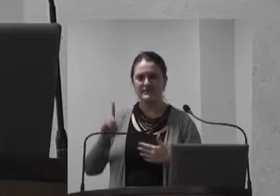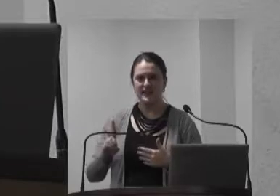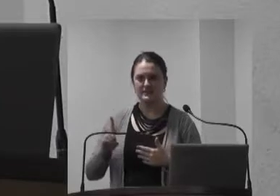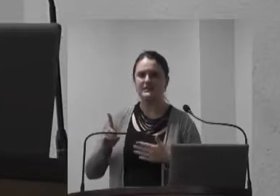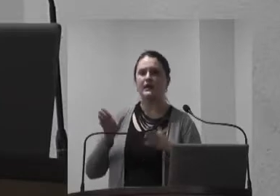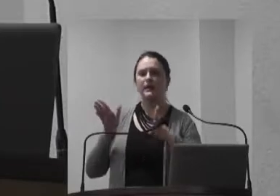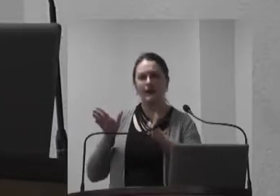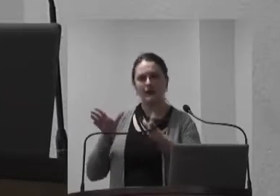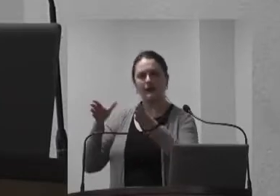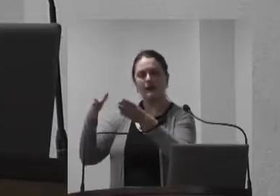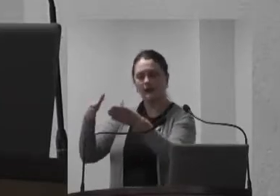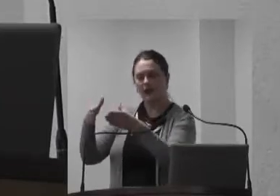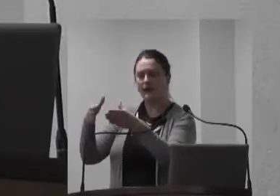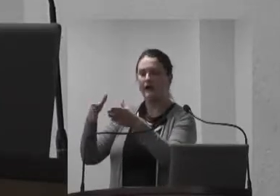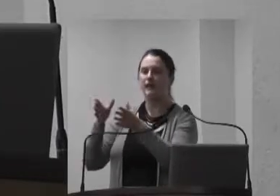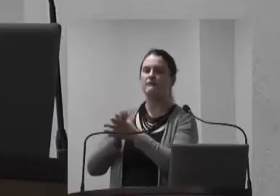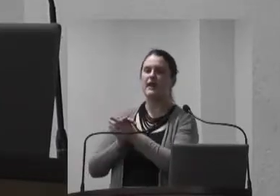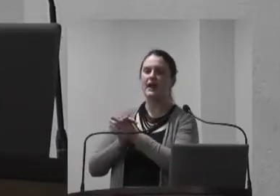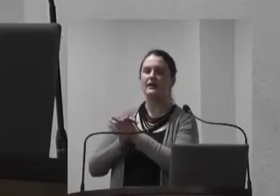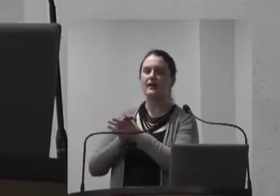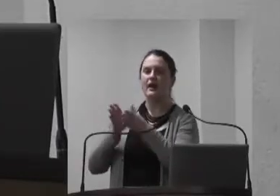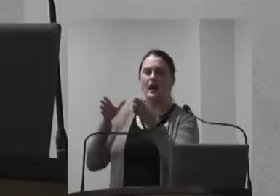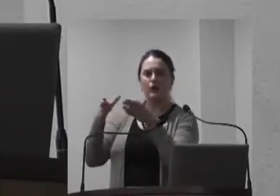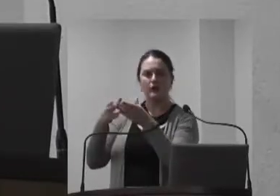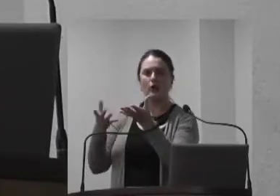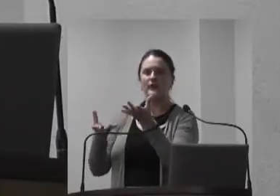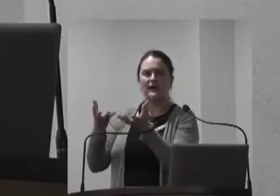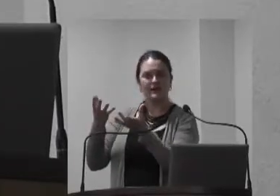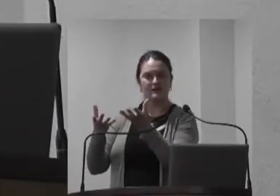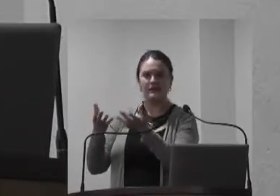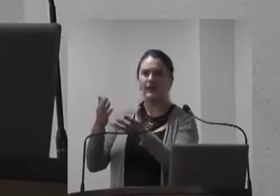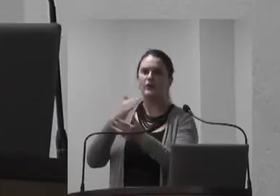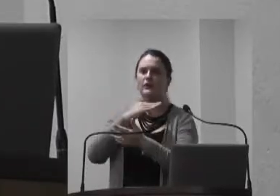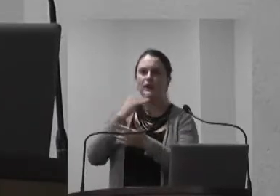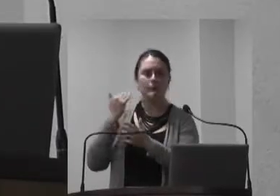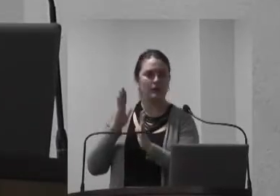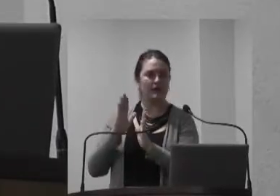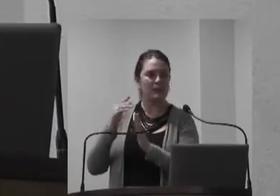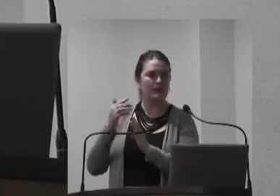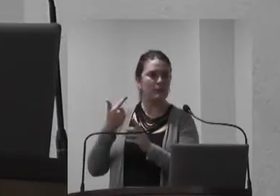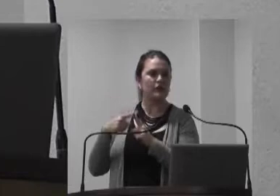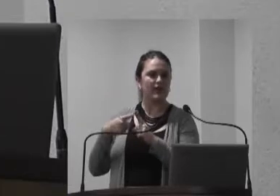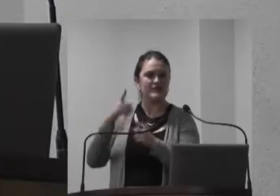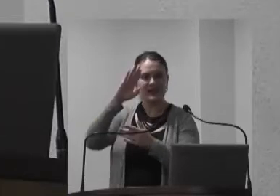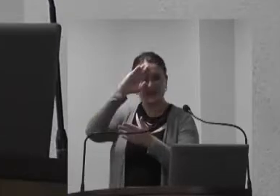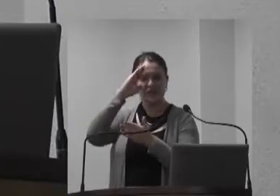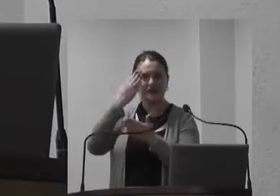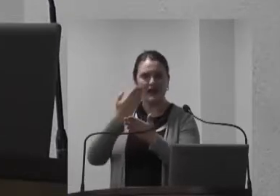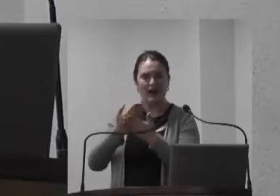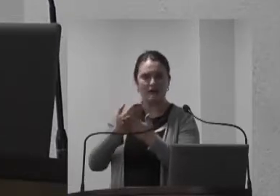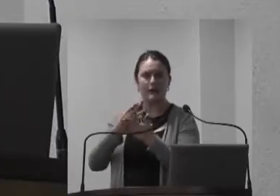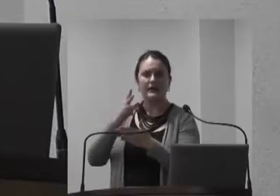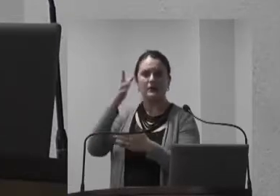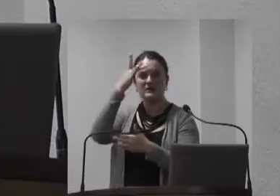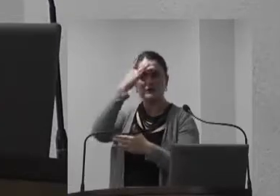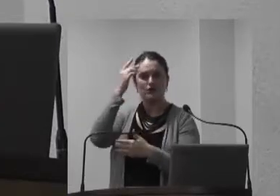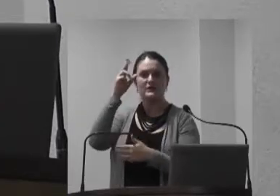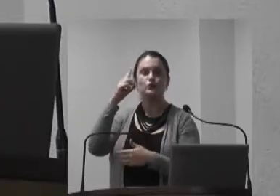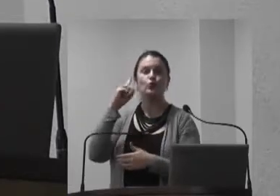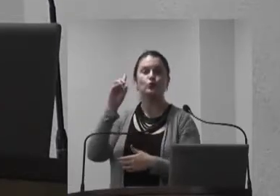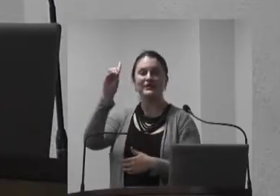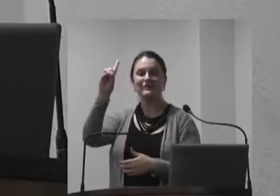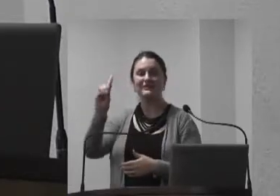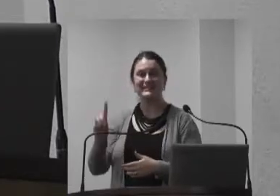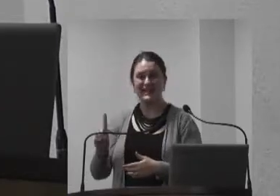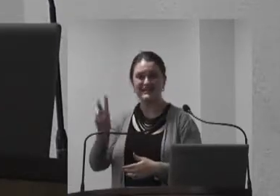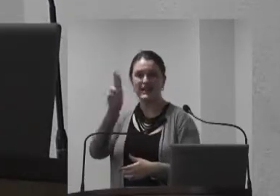qualquer deficiência, ela era enviada ao local onde ela era incinerada, ela morria, né? Porque eles acreditavam. Então, as